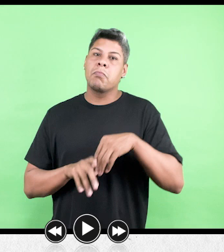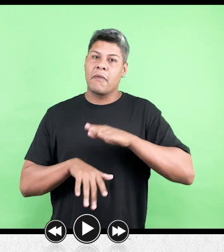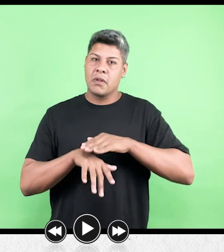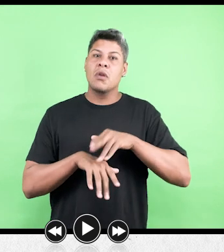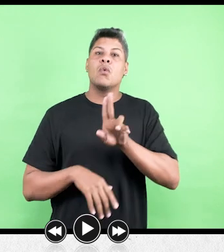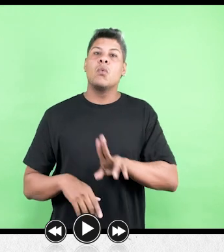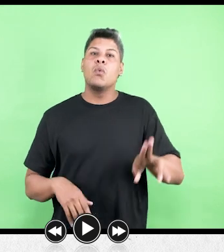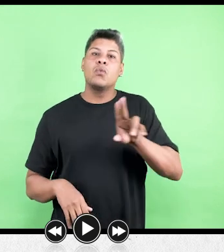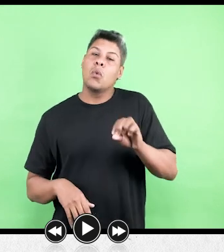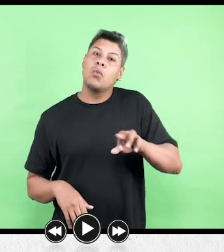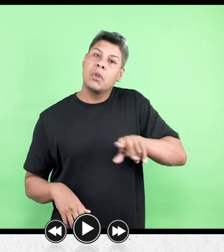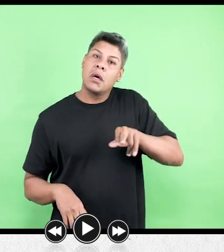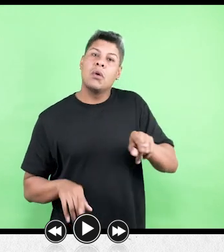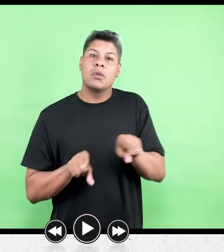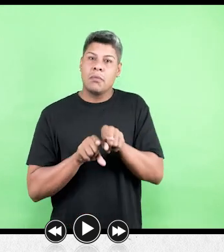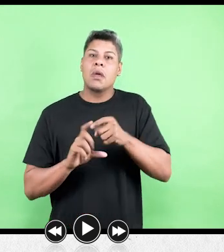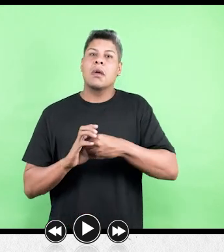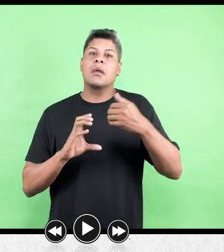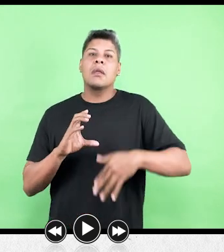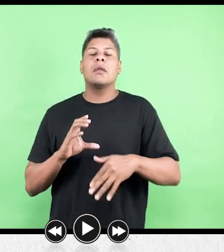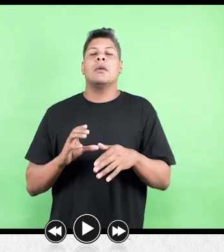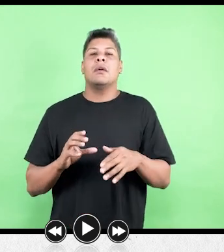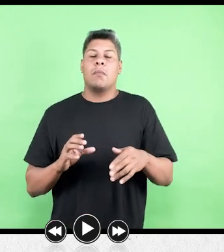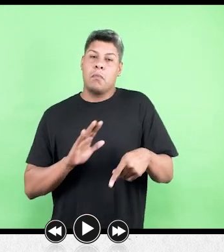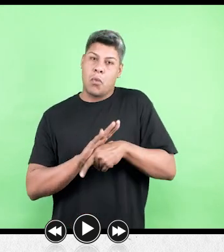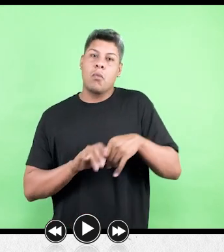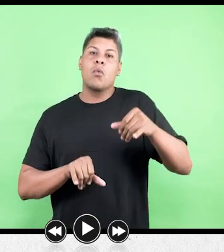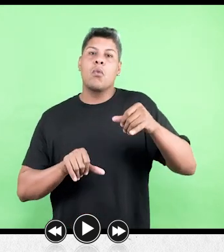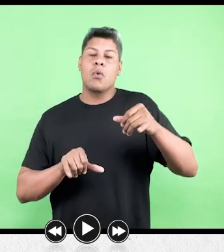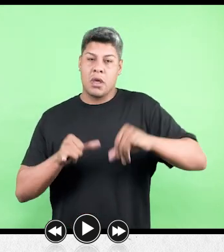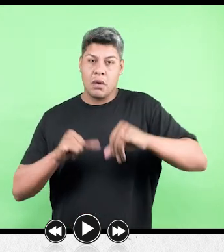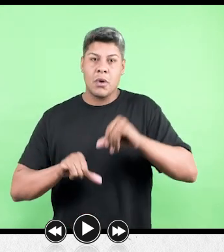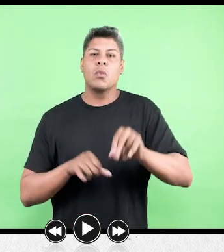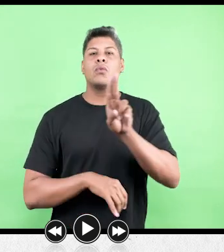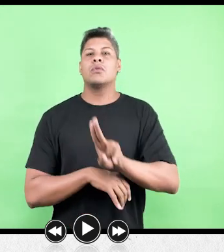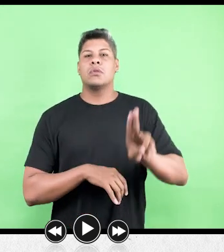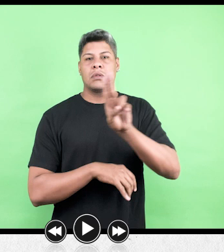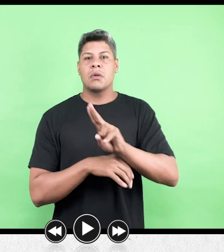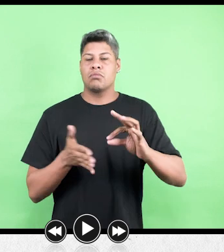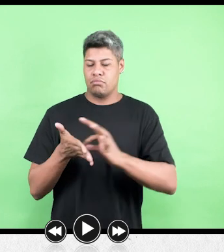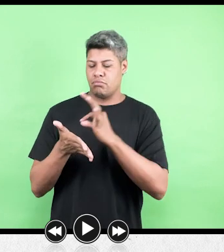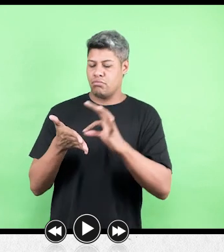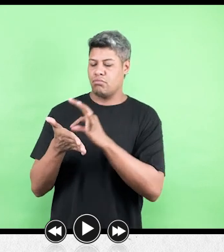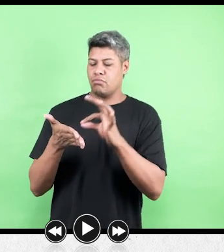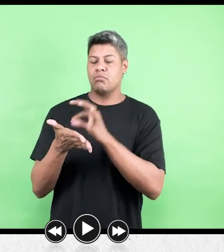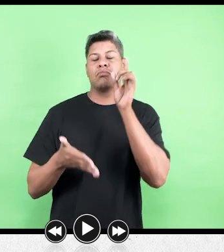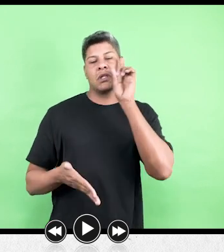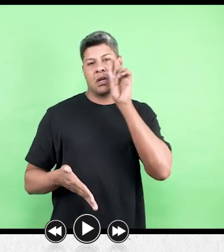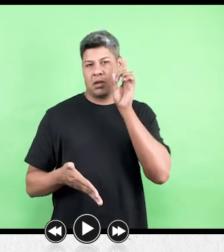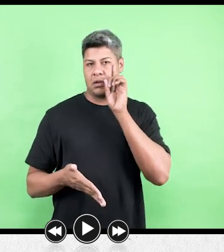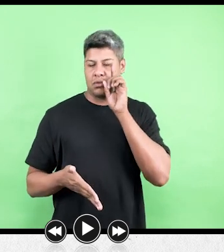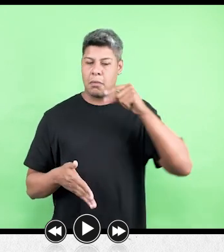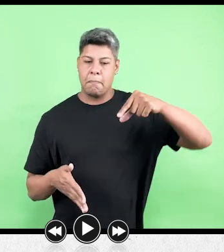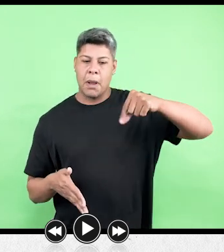o uso, e os critérios na definição da dosagem dos produtos químicos utilizados e os registros diários das dosagens, né, para que a